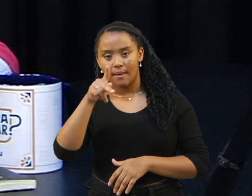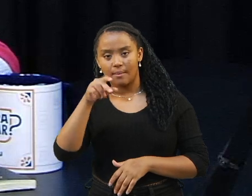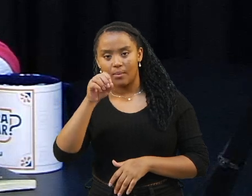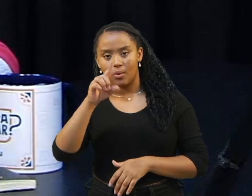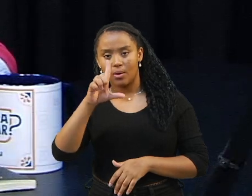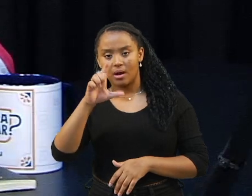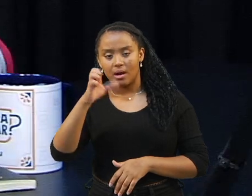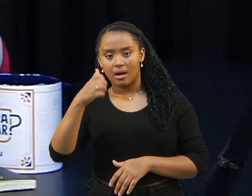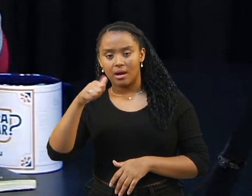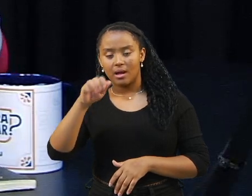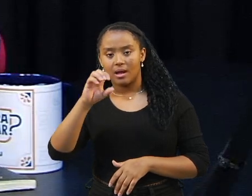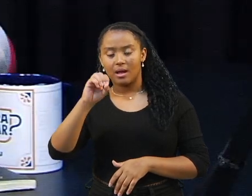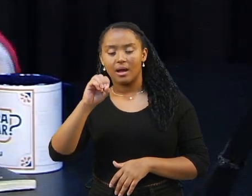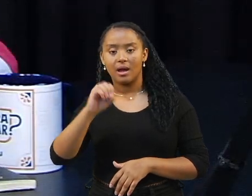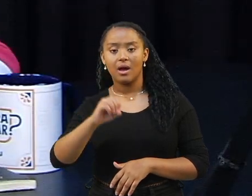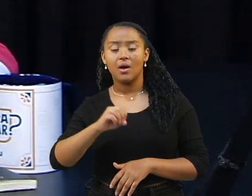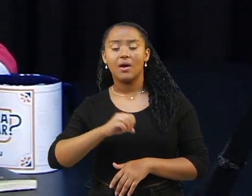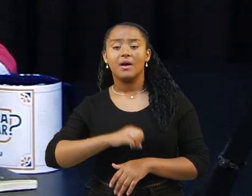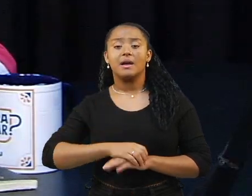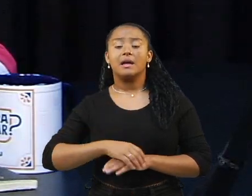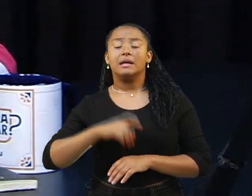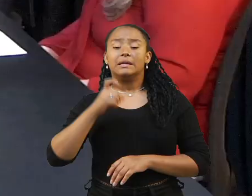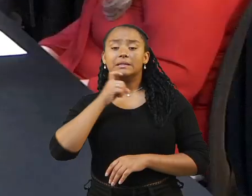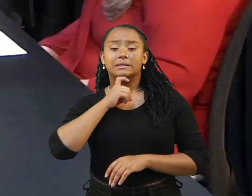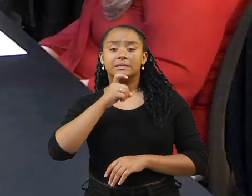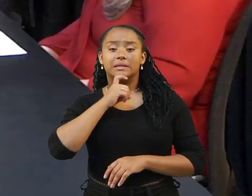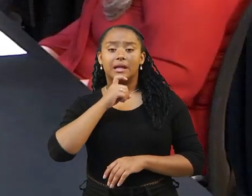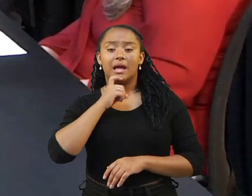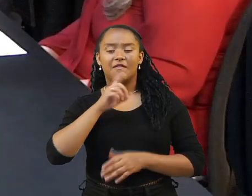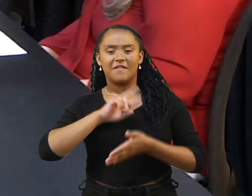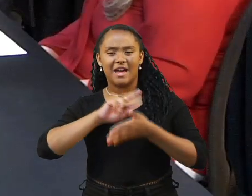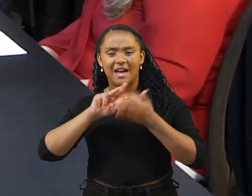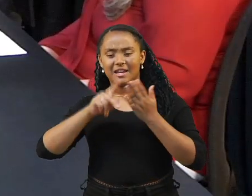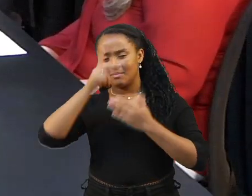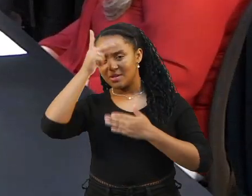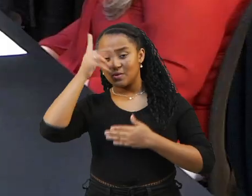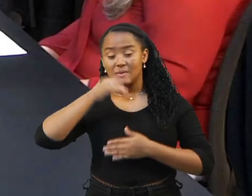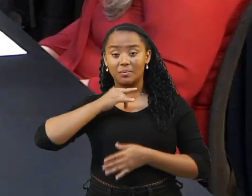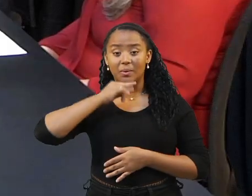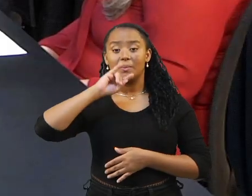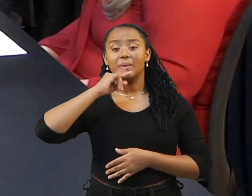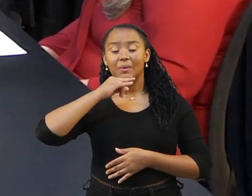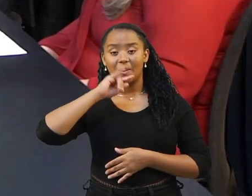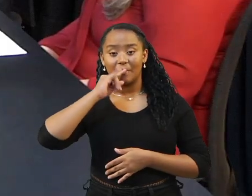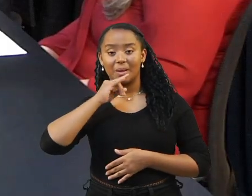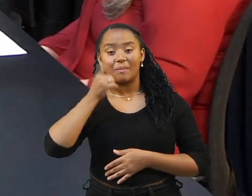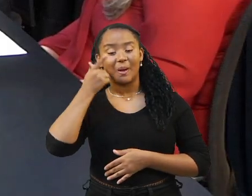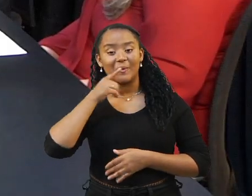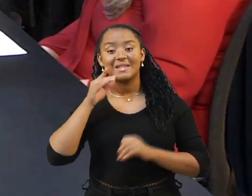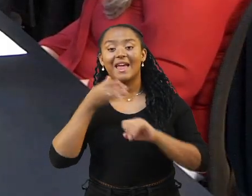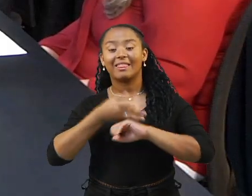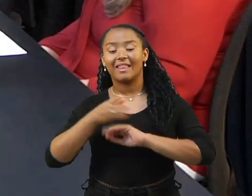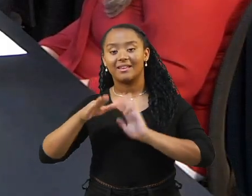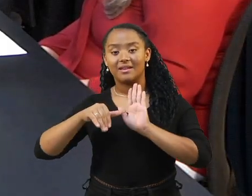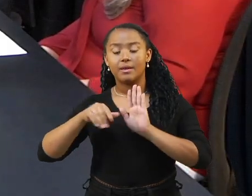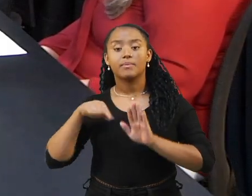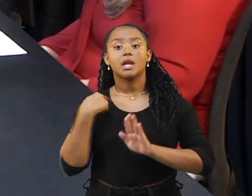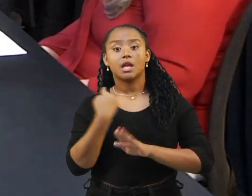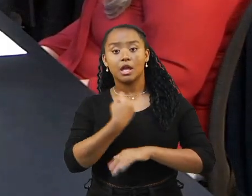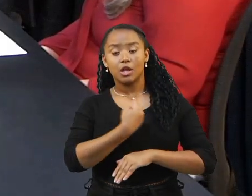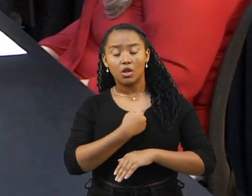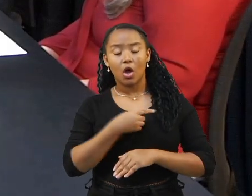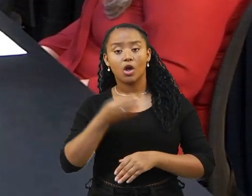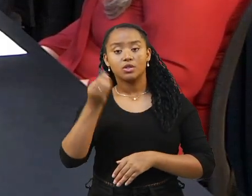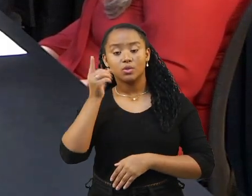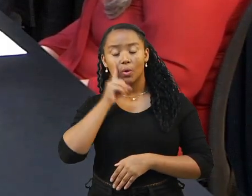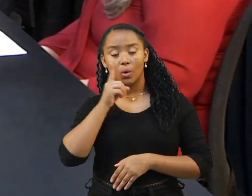gelada. Muitas colegas bebiam um birinitezinho, sabe, para entrar na piscina. E a gente entrava quase todos os dias. Tinha